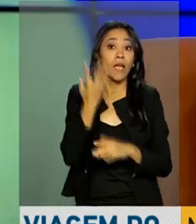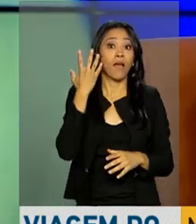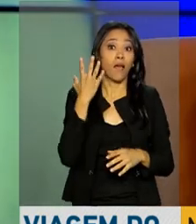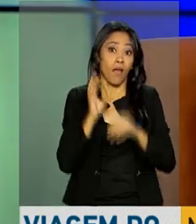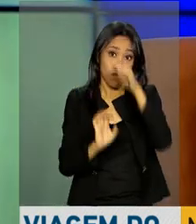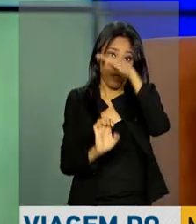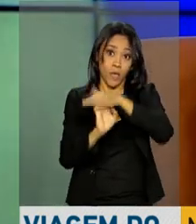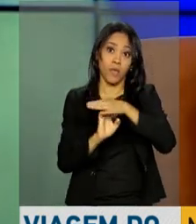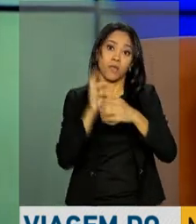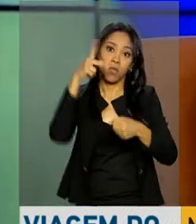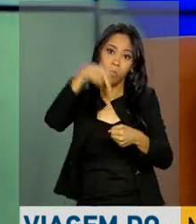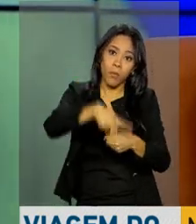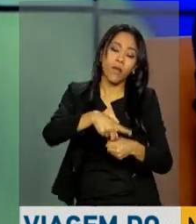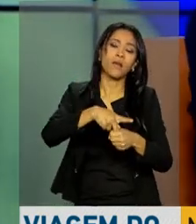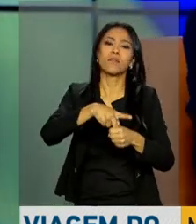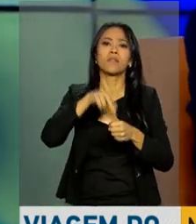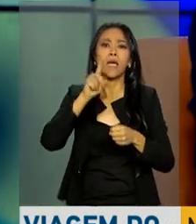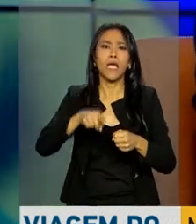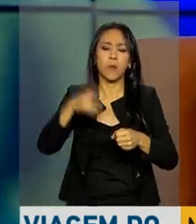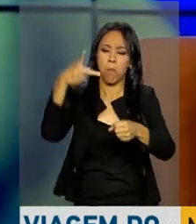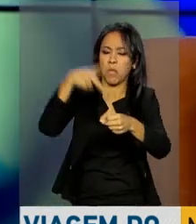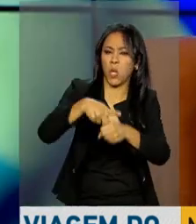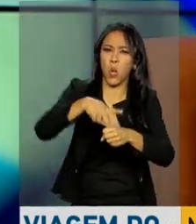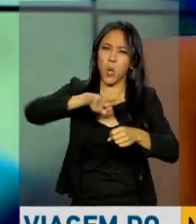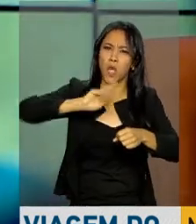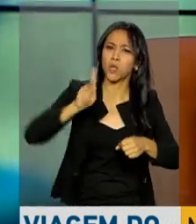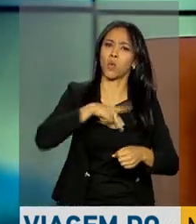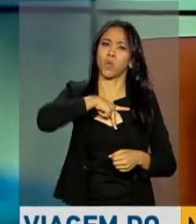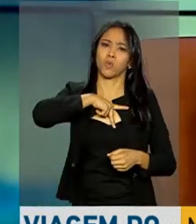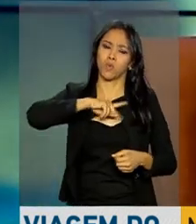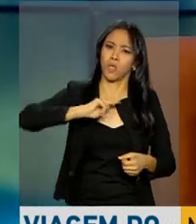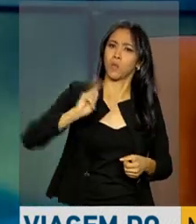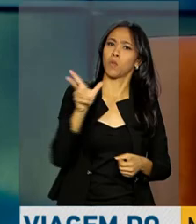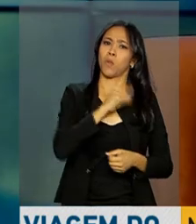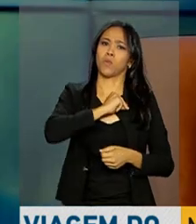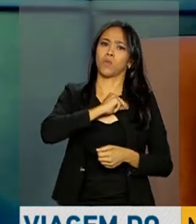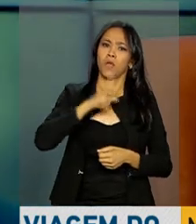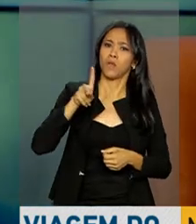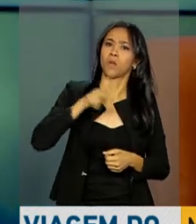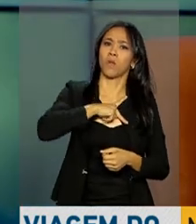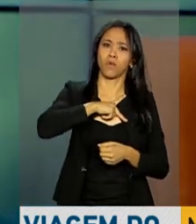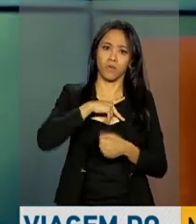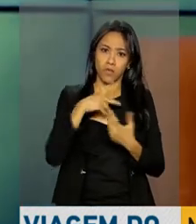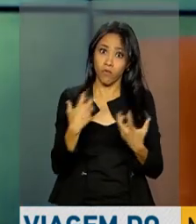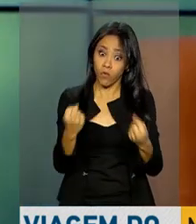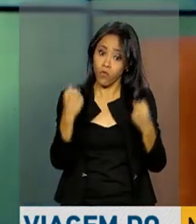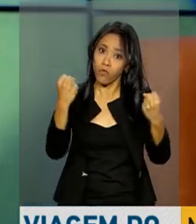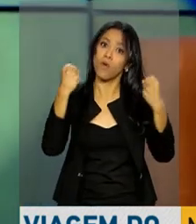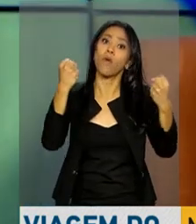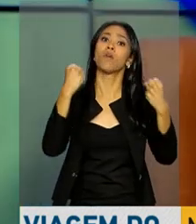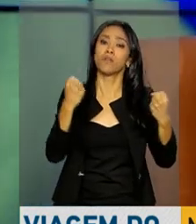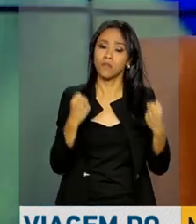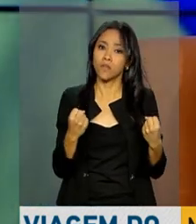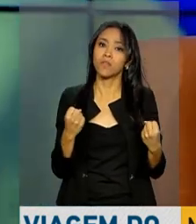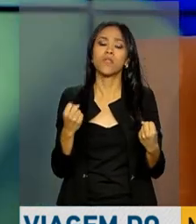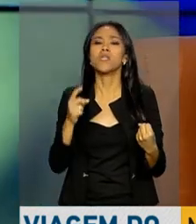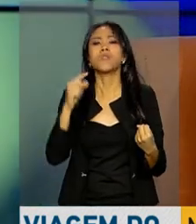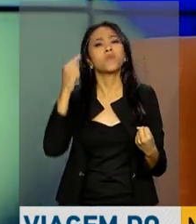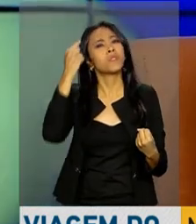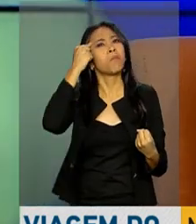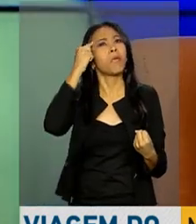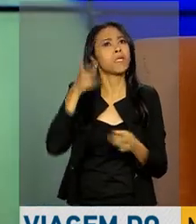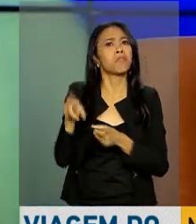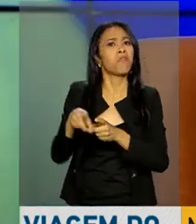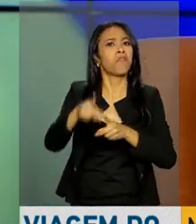Petrobras, o dístico era o petróleo é nosso. Então, aquilo ganhou uma simbologia muito forte. Não se pensa, naturalmente, em privatizar